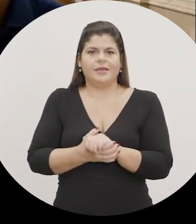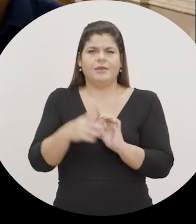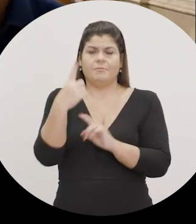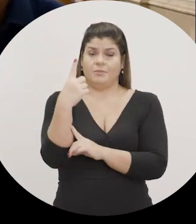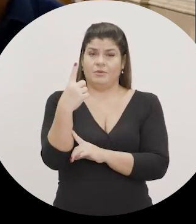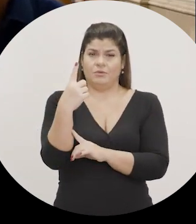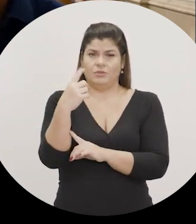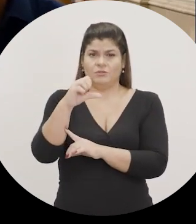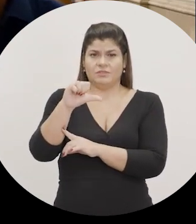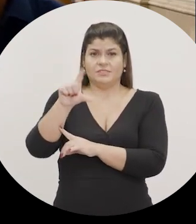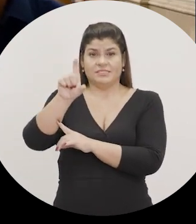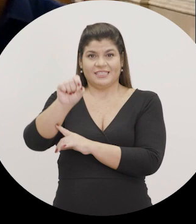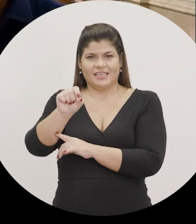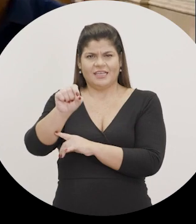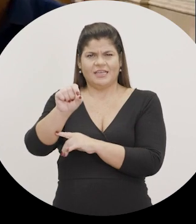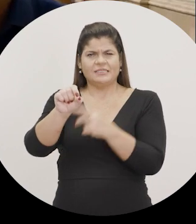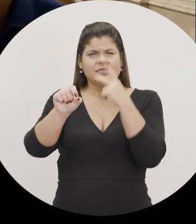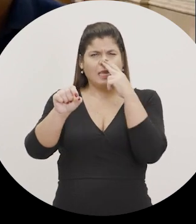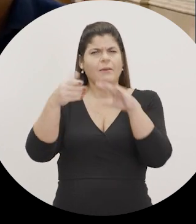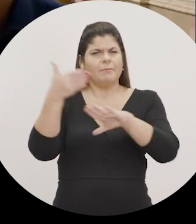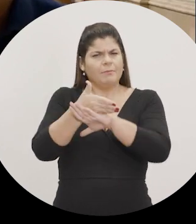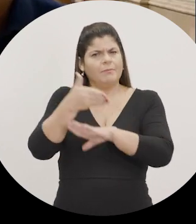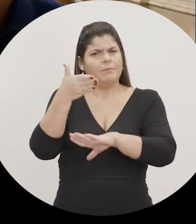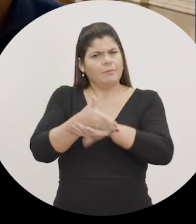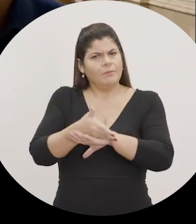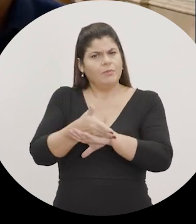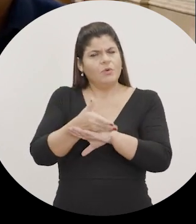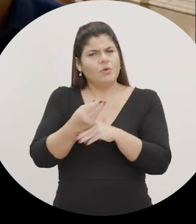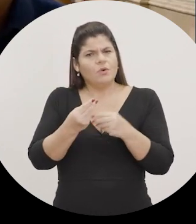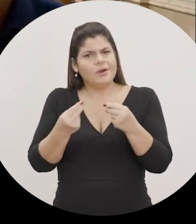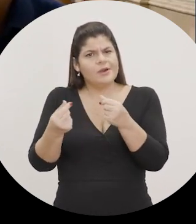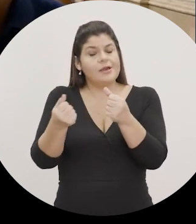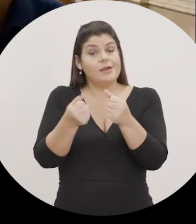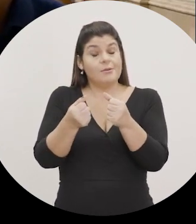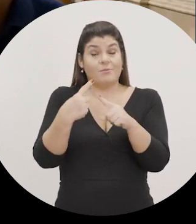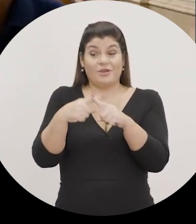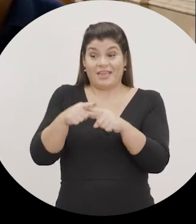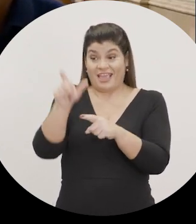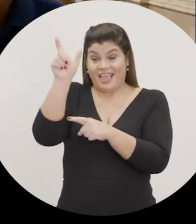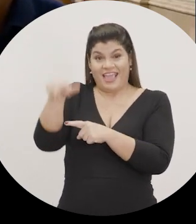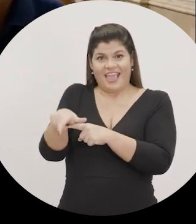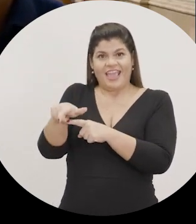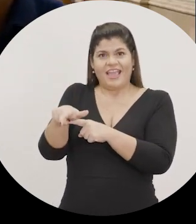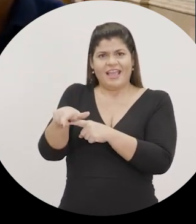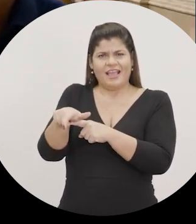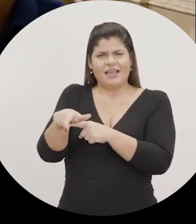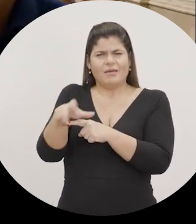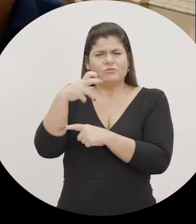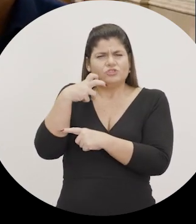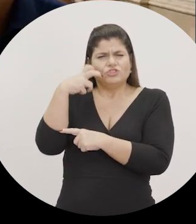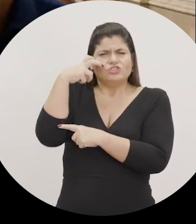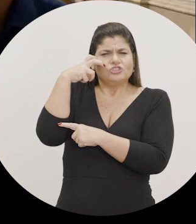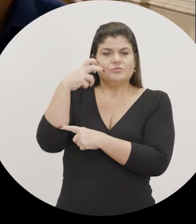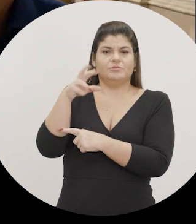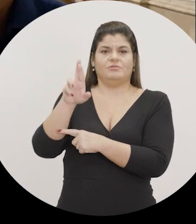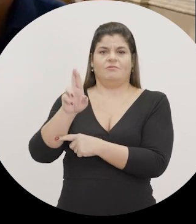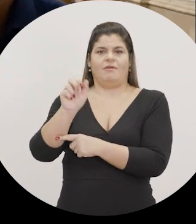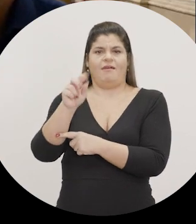em 1910, que acho que ele participou de uma... O Ravel era um sujeito muito introvertido, né? Ele